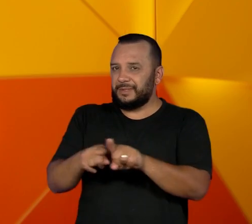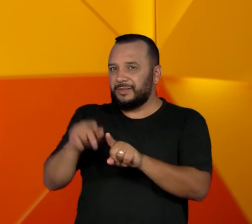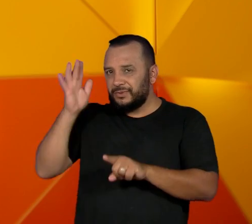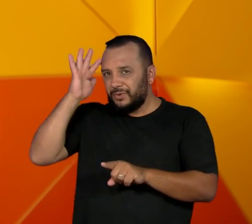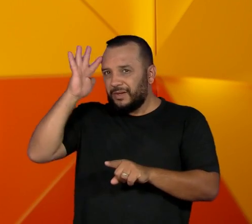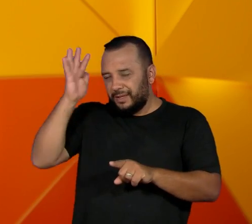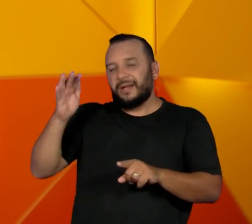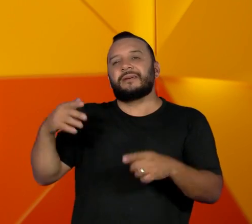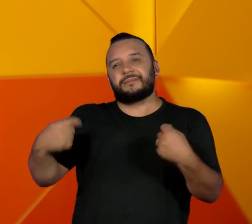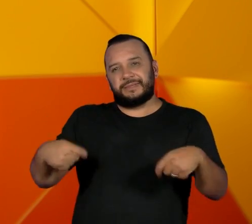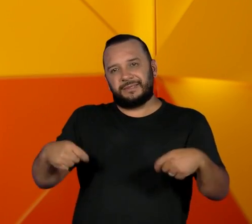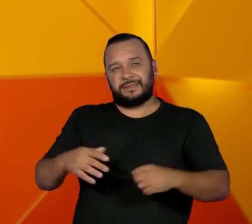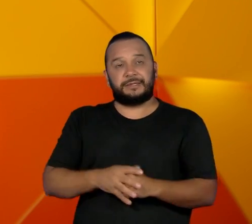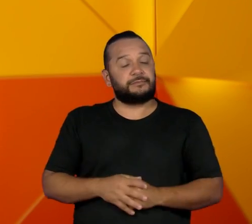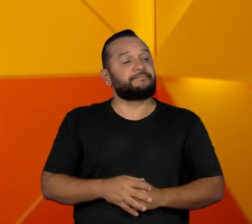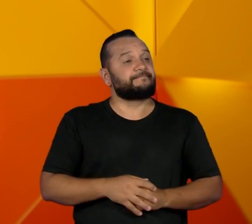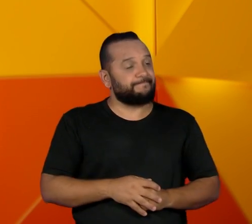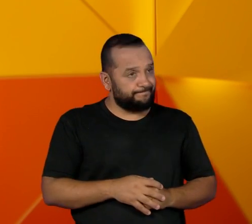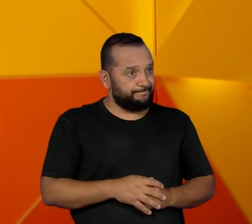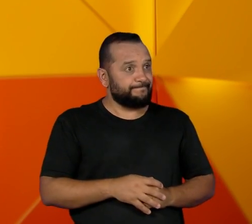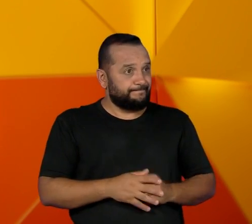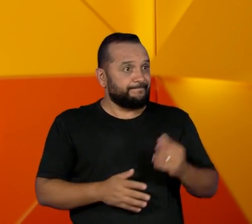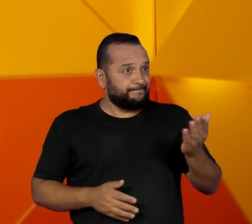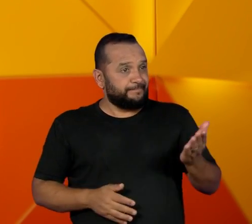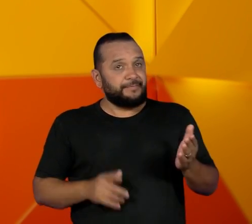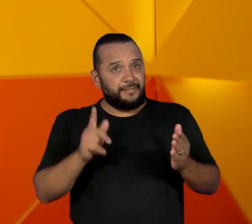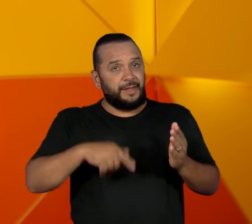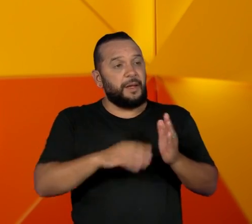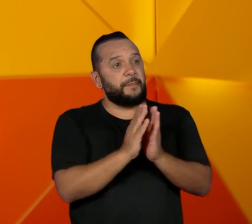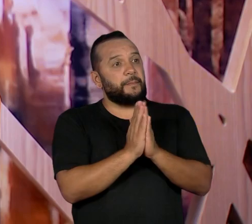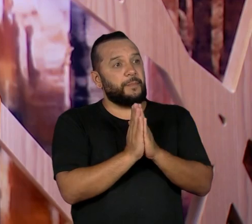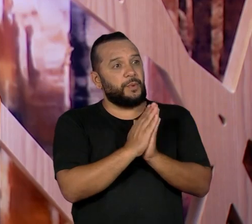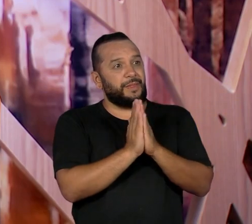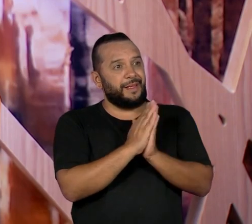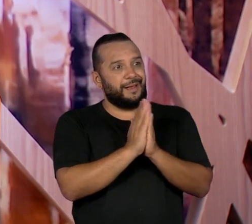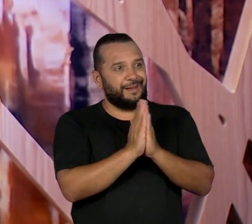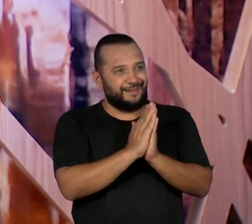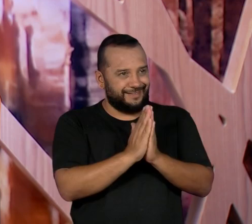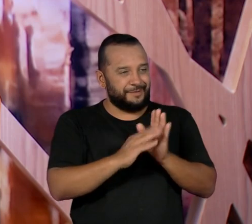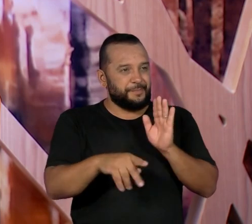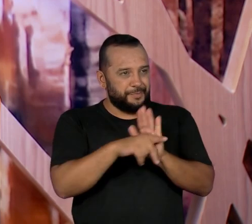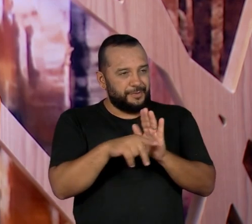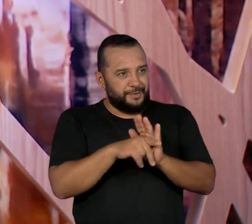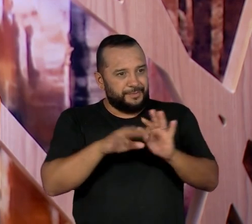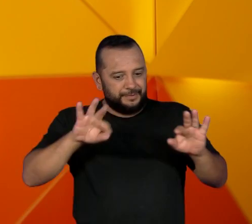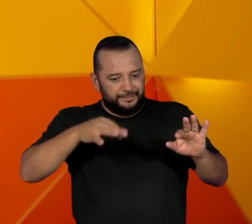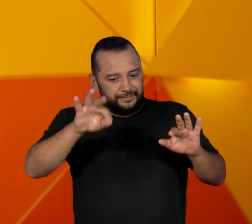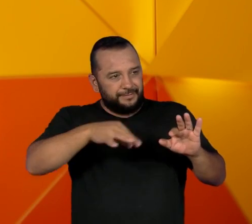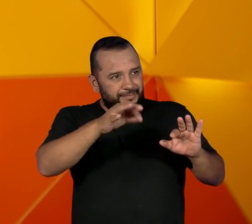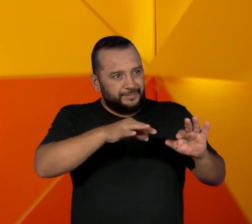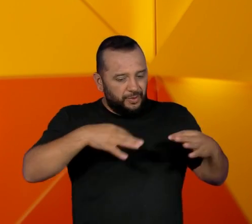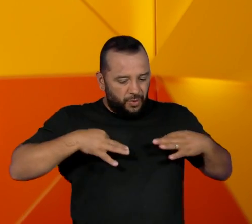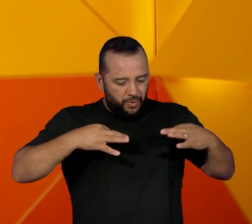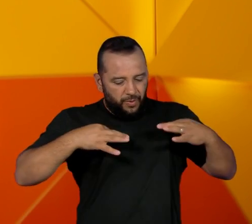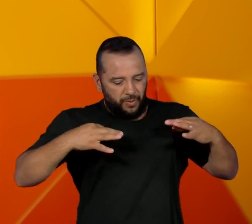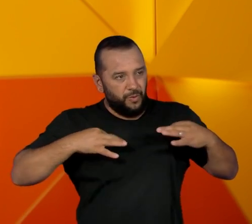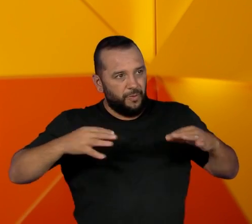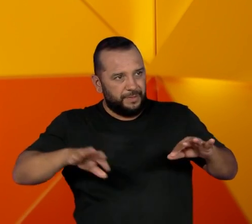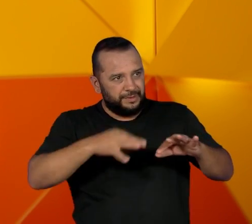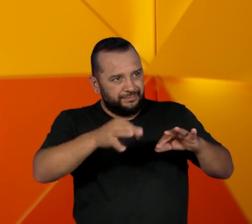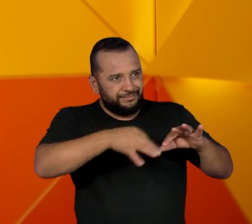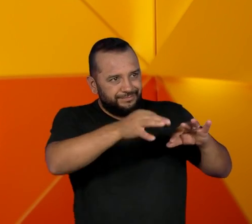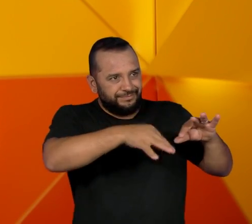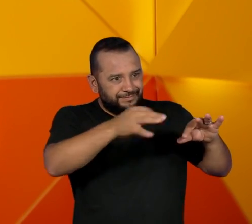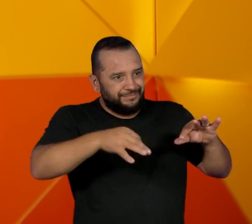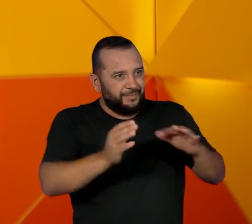essa referência. E a Baiomí, que era uma boneca, né, feita com esses retalhos dos tecidos das roupas que elas estavam vestindo